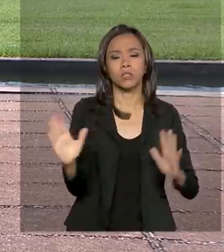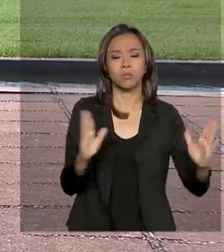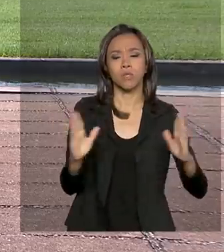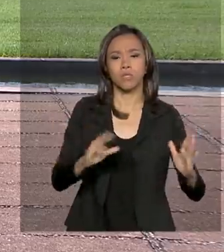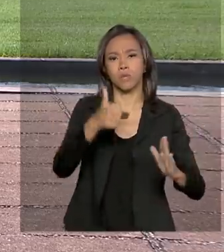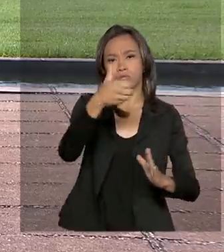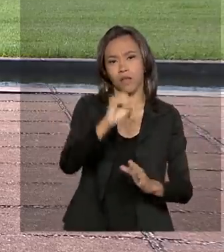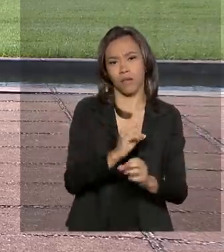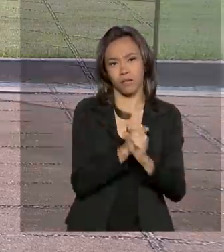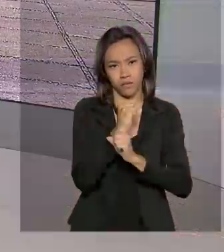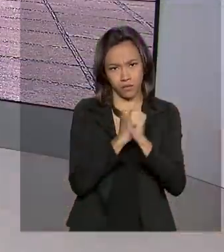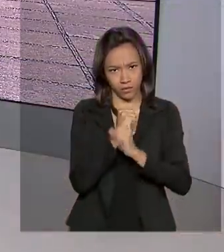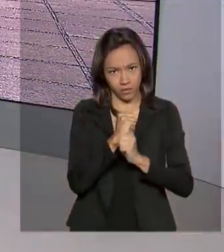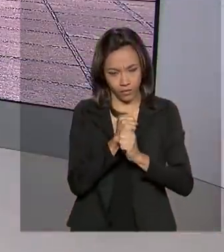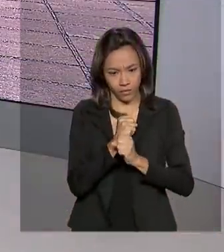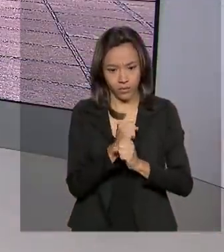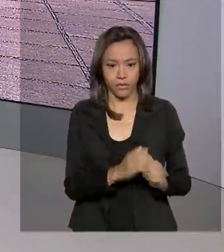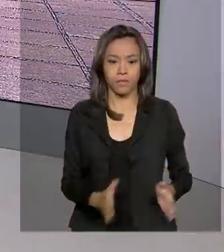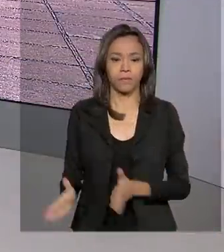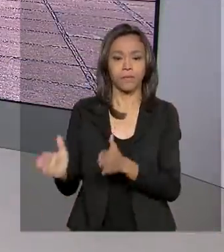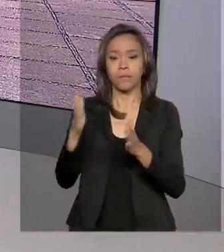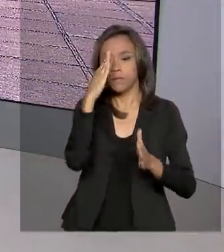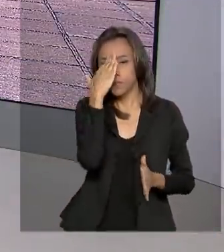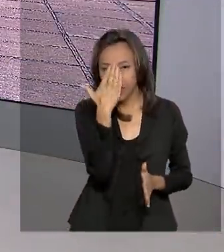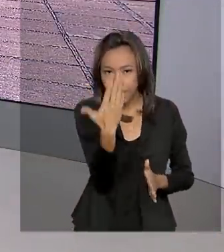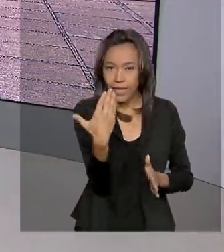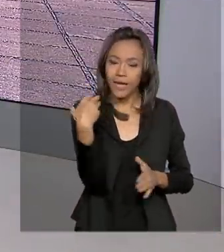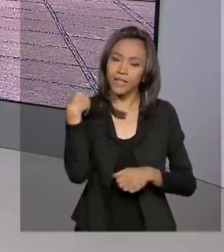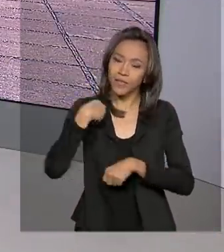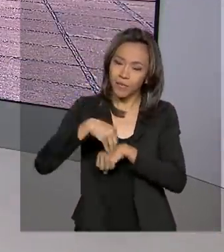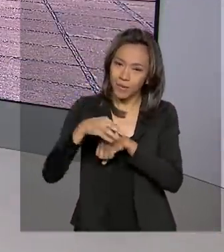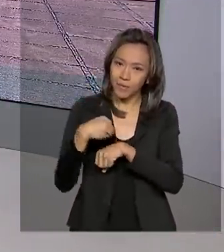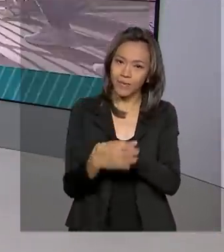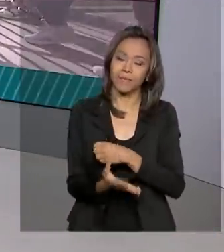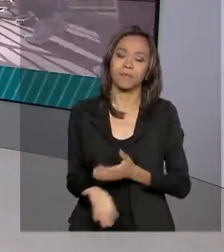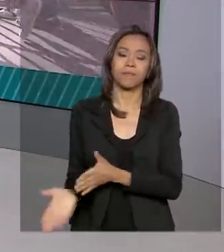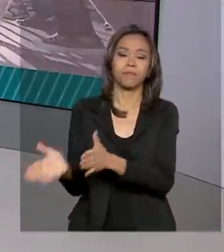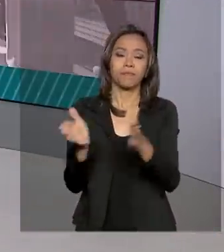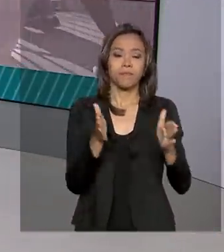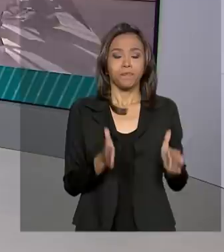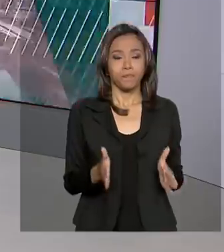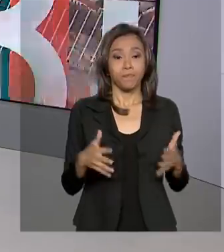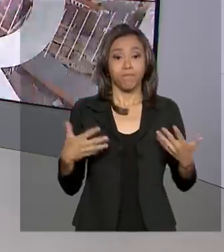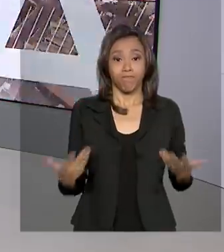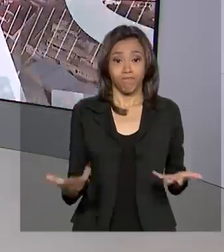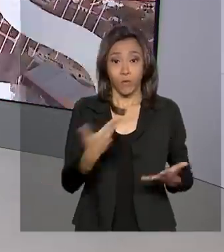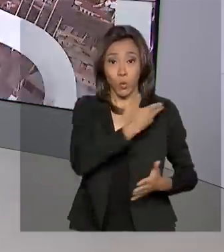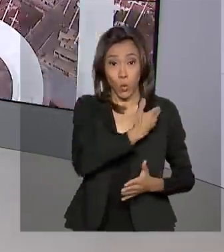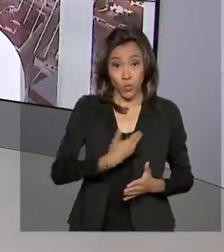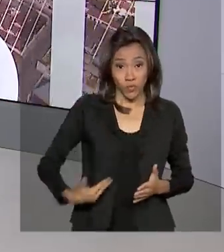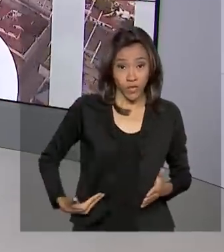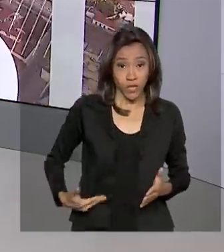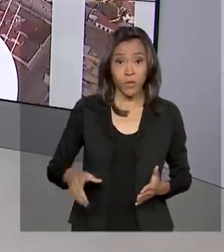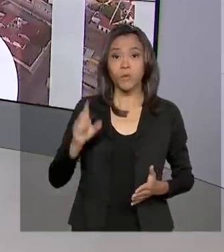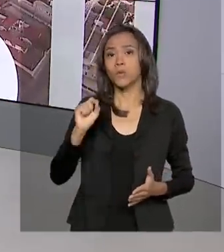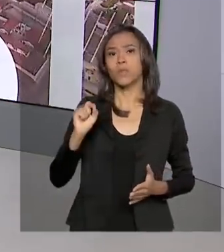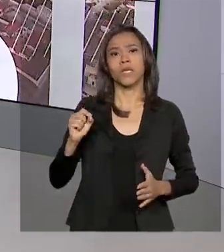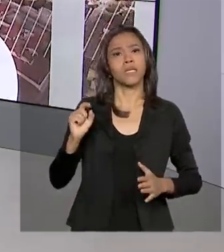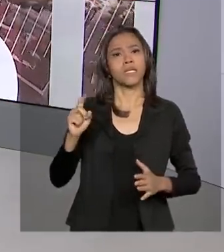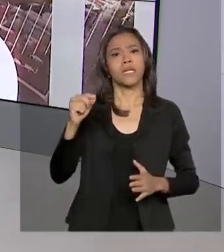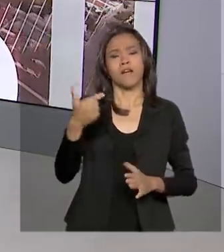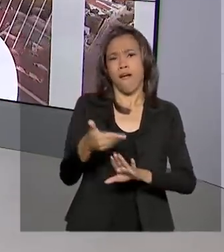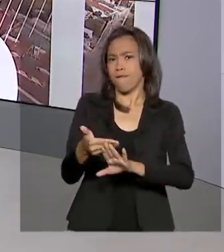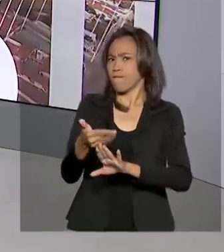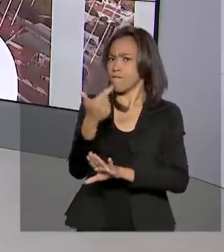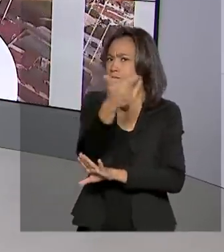anos renata obrigado pelas suas informações ao vivo e olha o governo afastou a possibilidade de uma nova greve